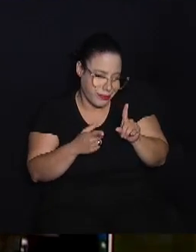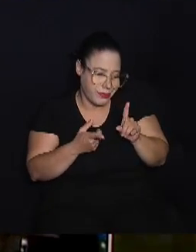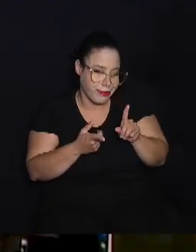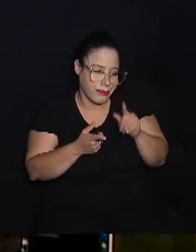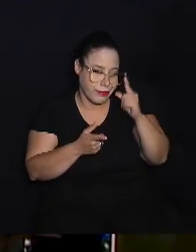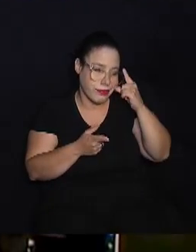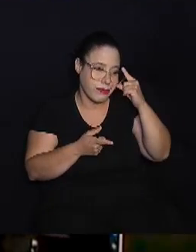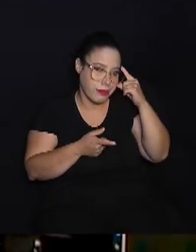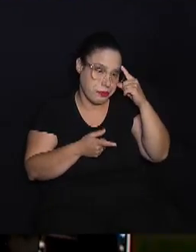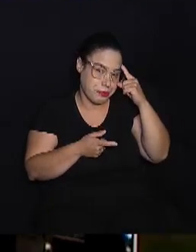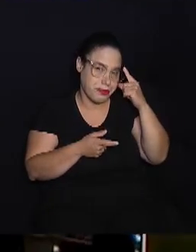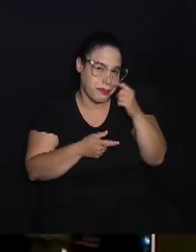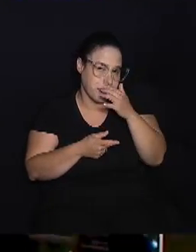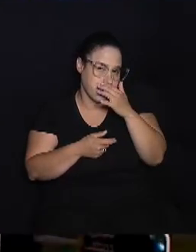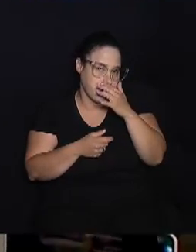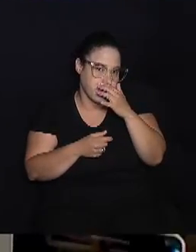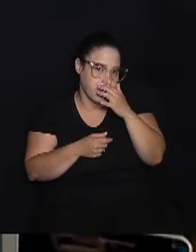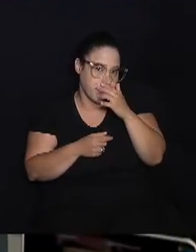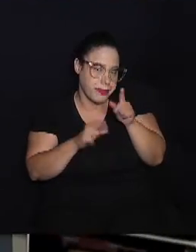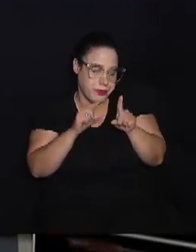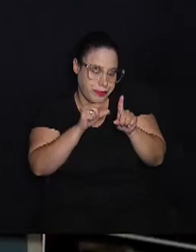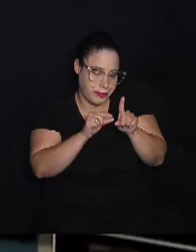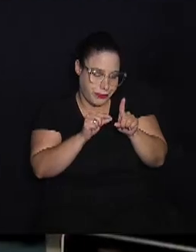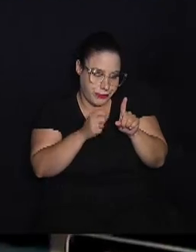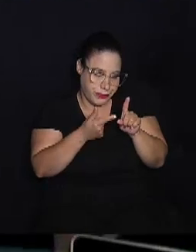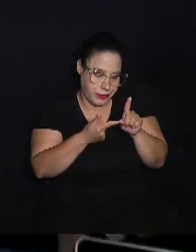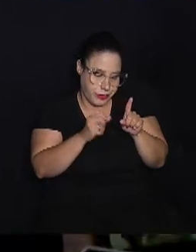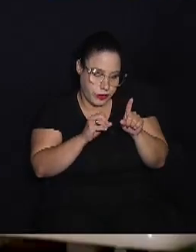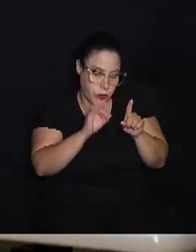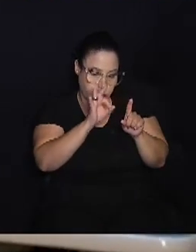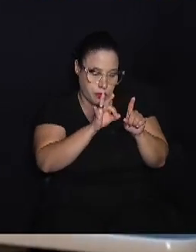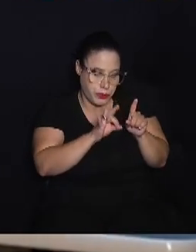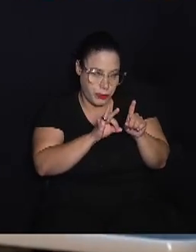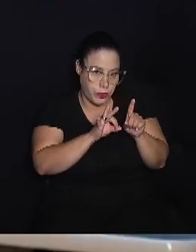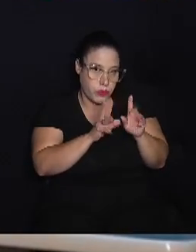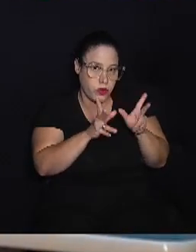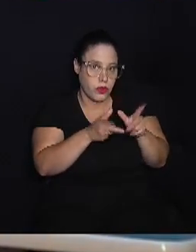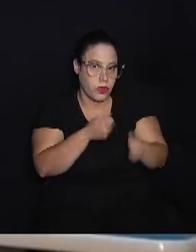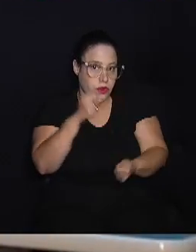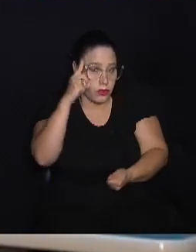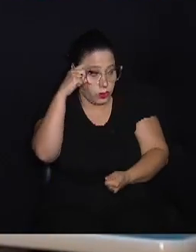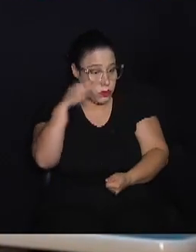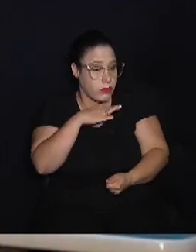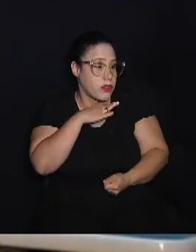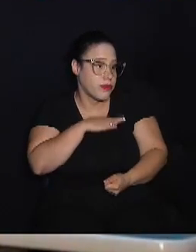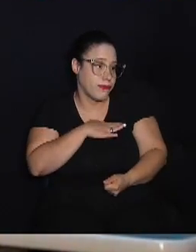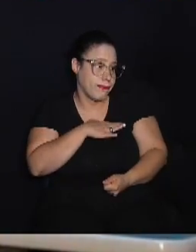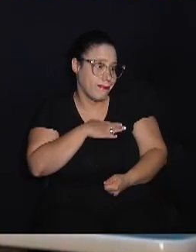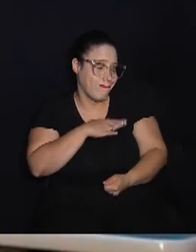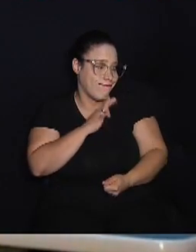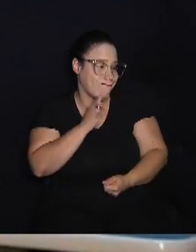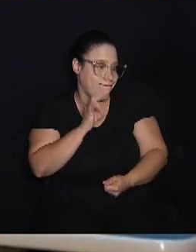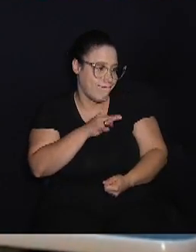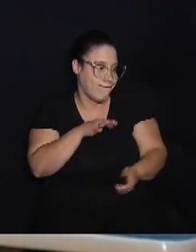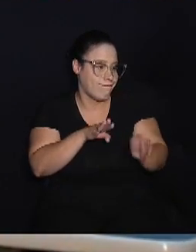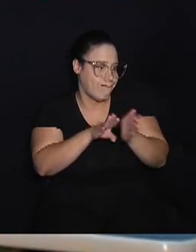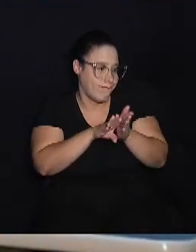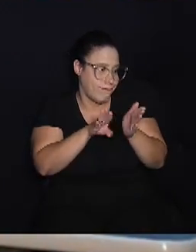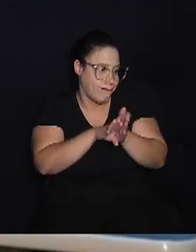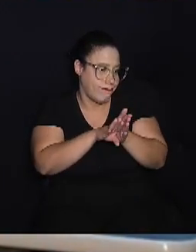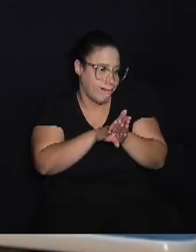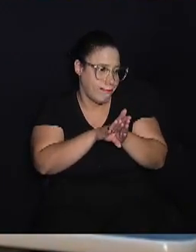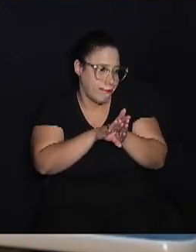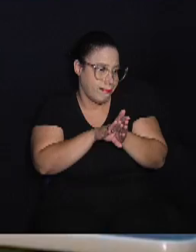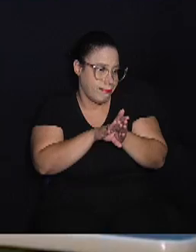ficando menor, abaixo dos 20% durante todos os dias à tarde, e inclusive chegando ao